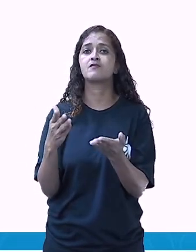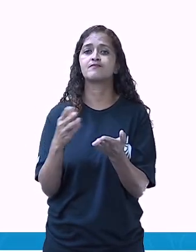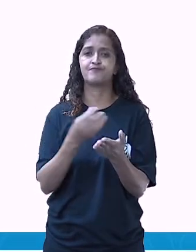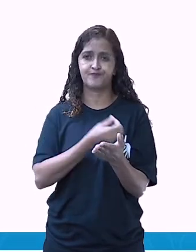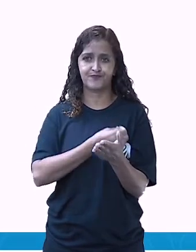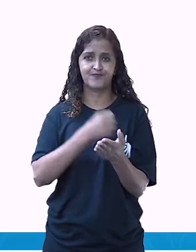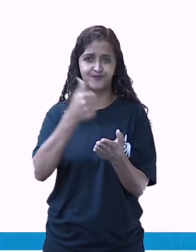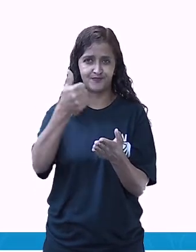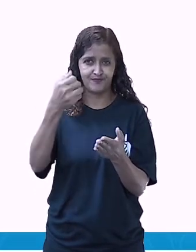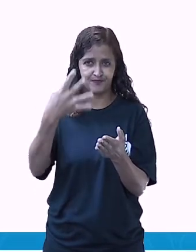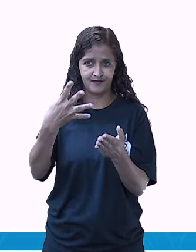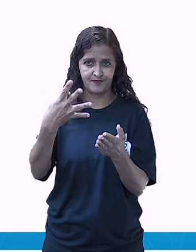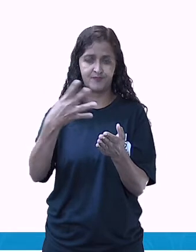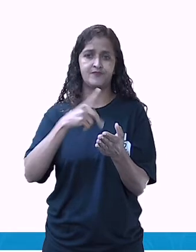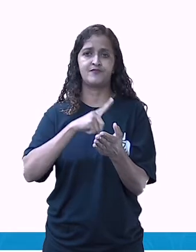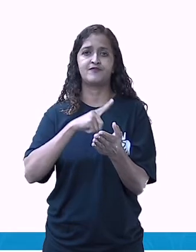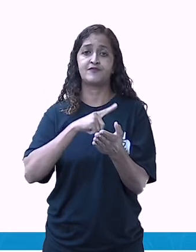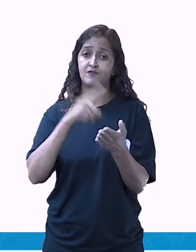14.